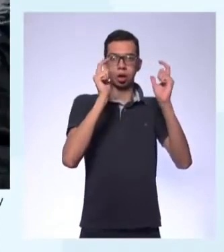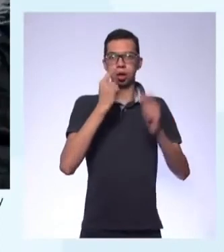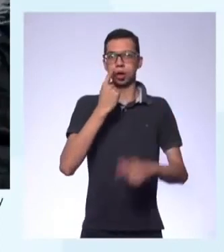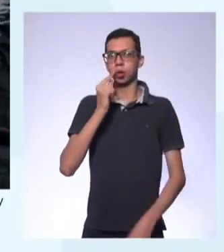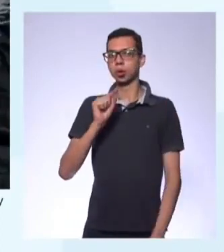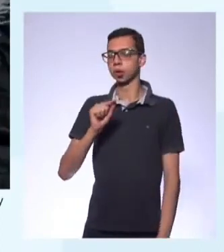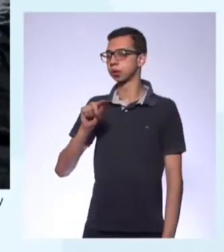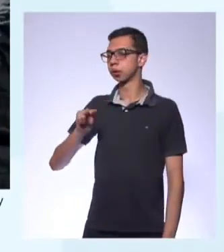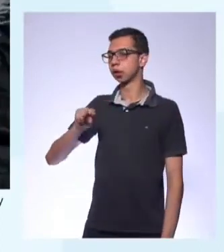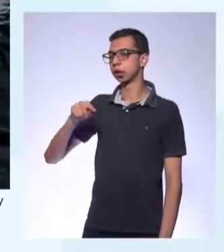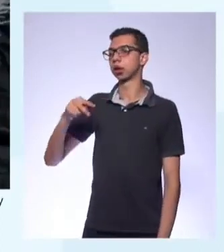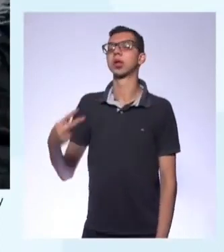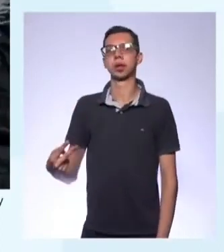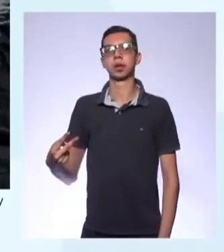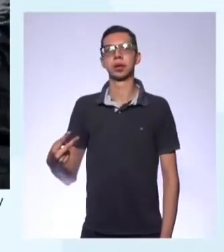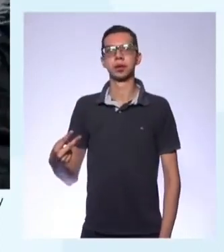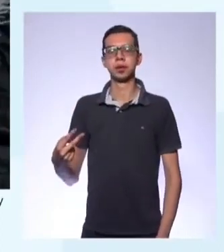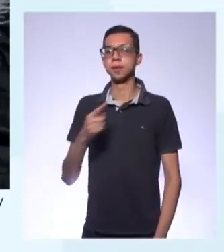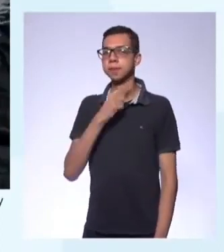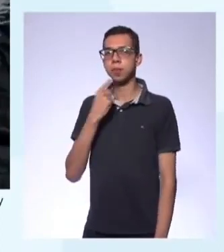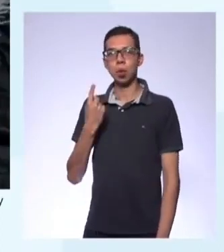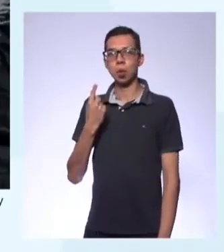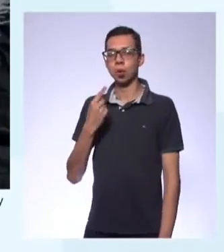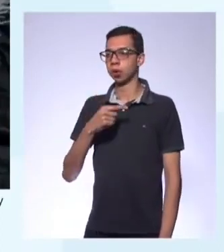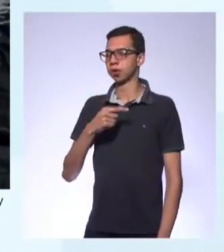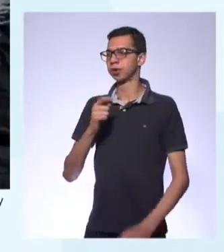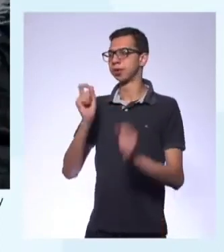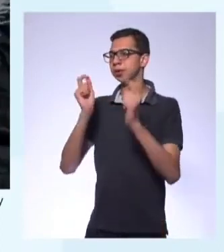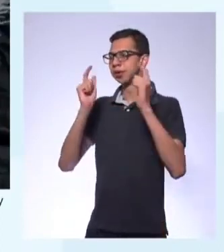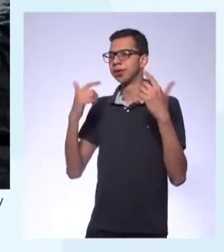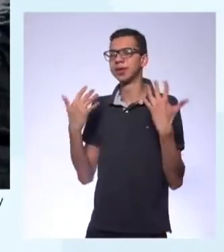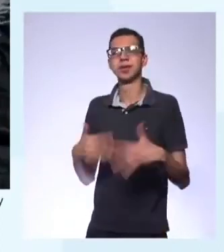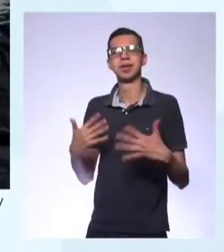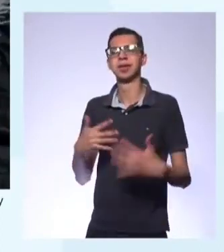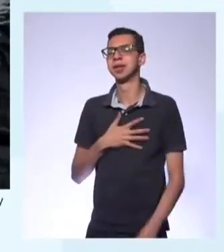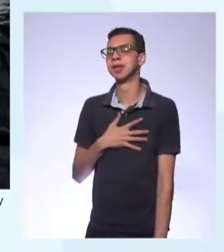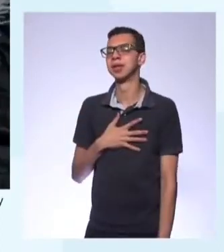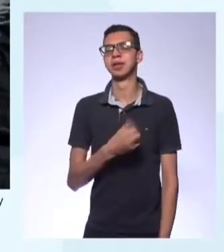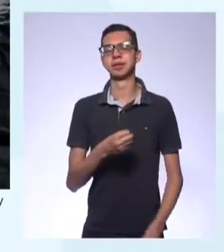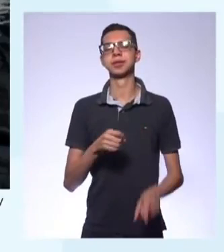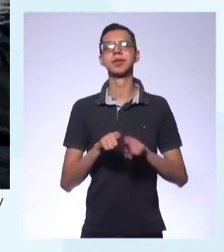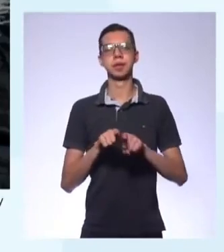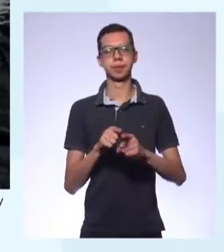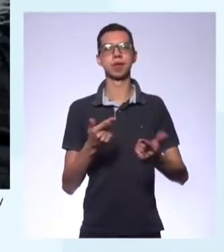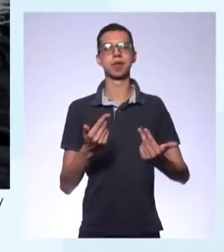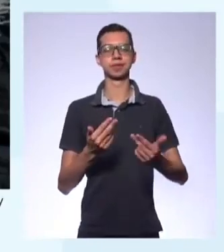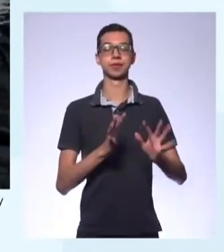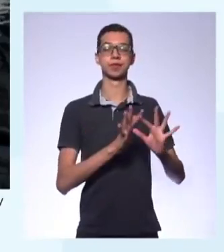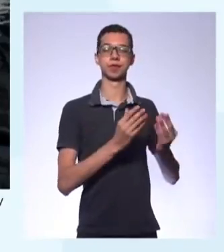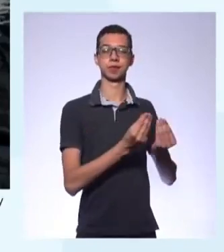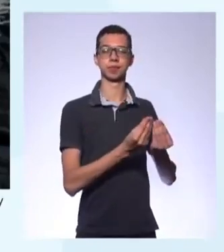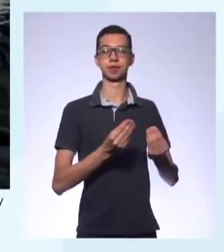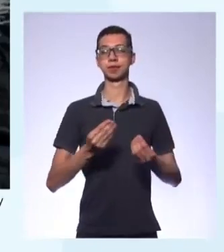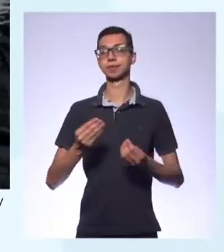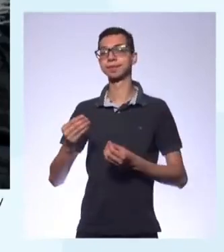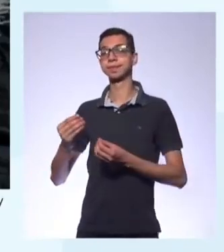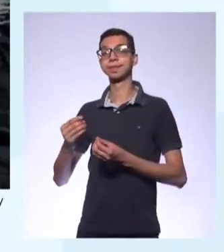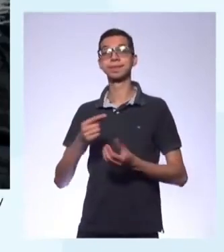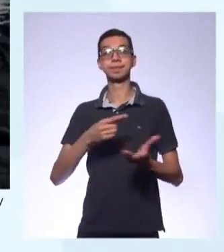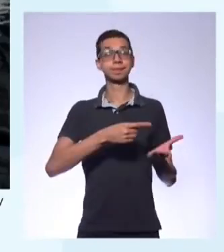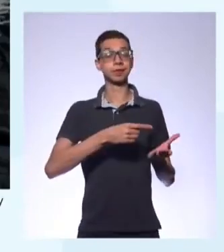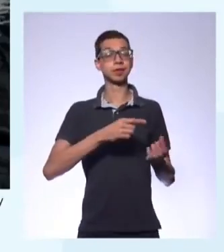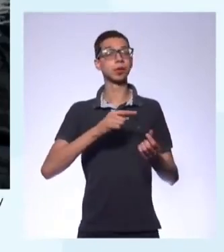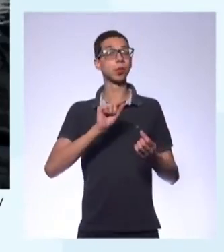a própria vida. Após todo esse episódio, as famílias Montecchio e Capuleto decidem fazer um acordo de